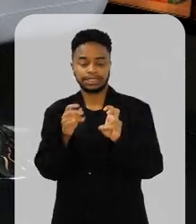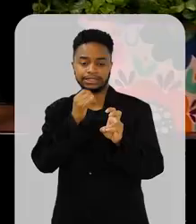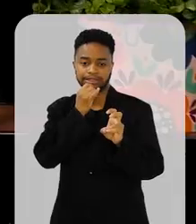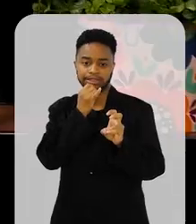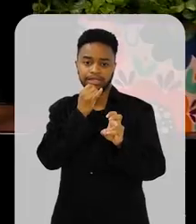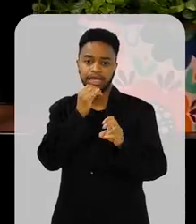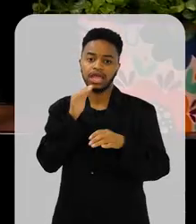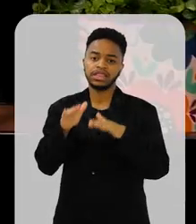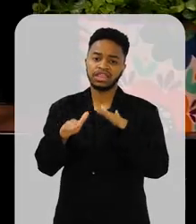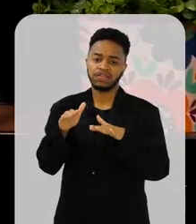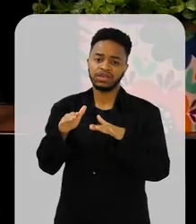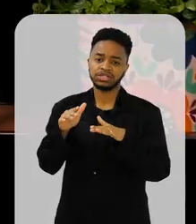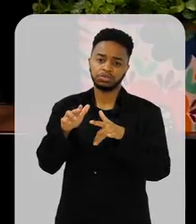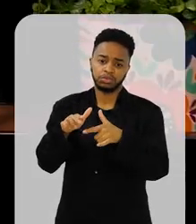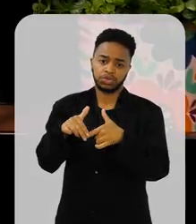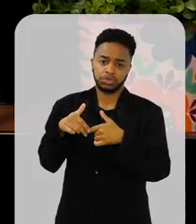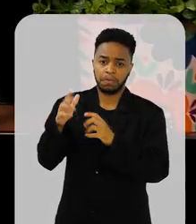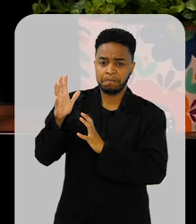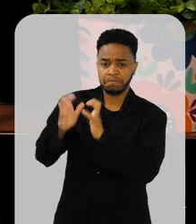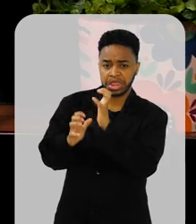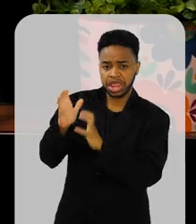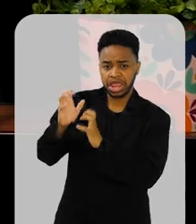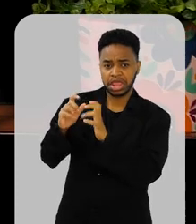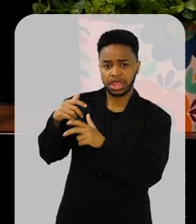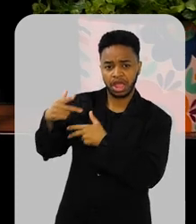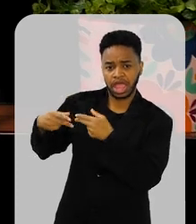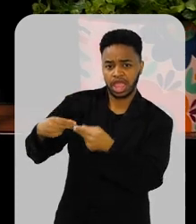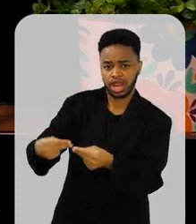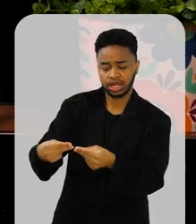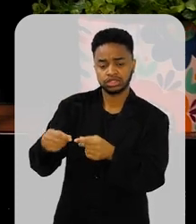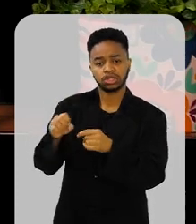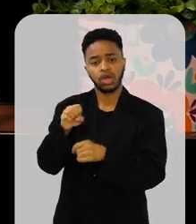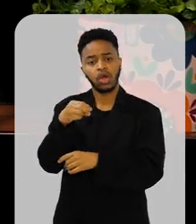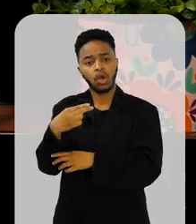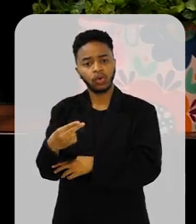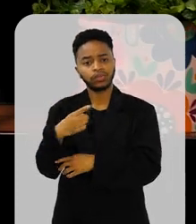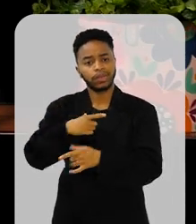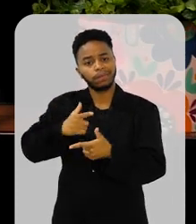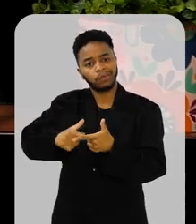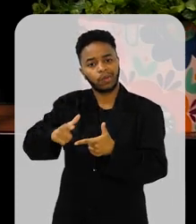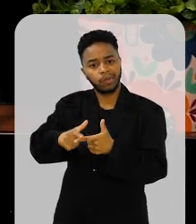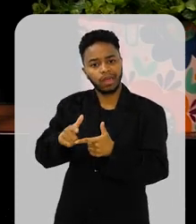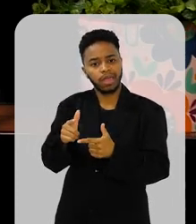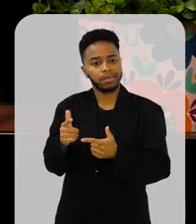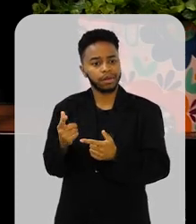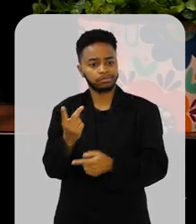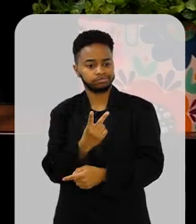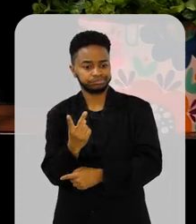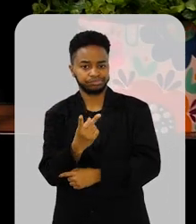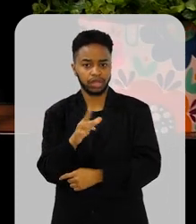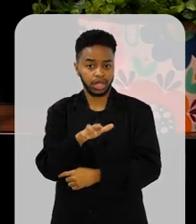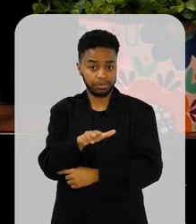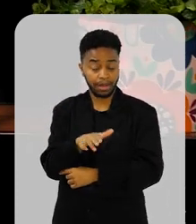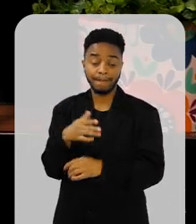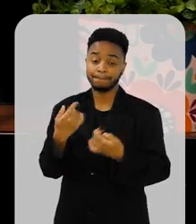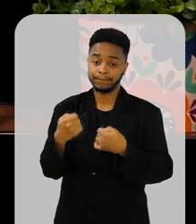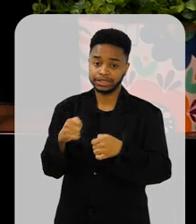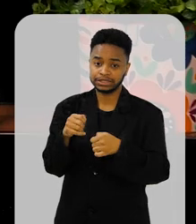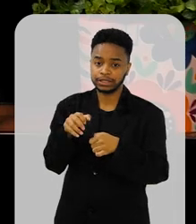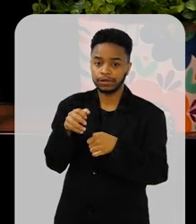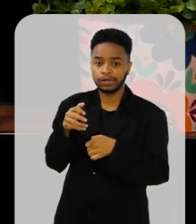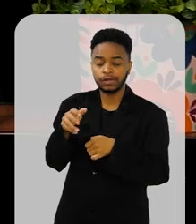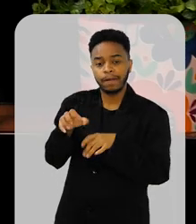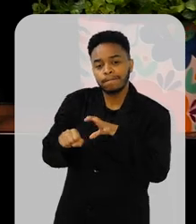que não está por briga de herança? Será que tem algum problema com a irmã? Né? Você tem que